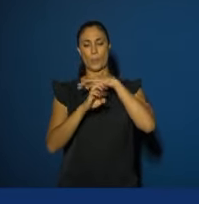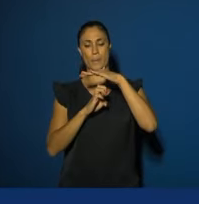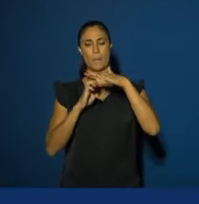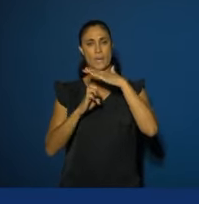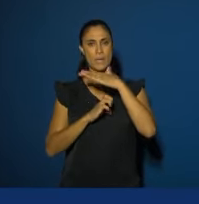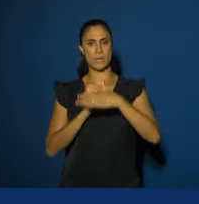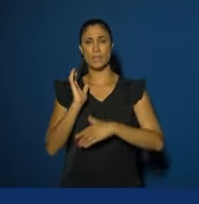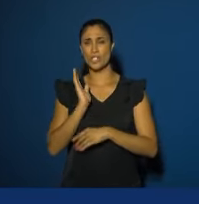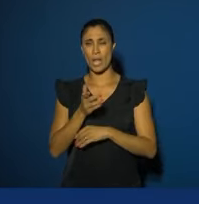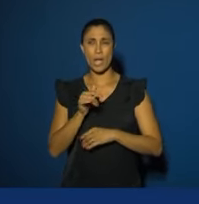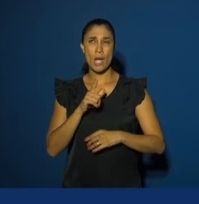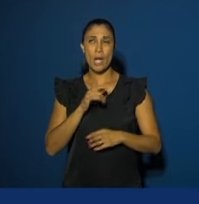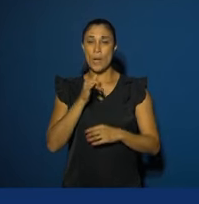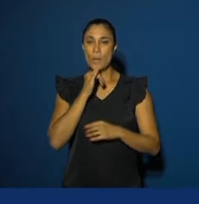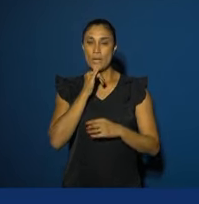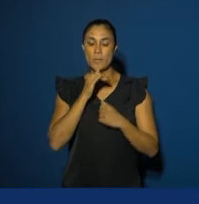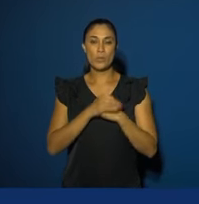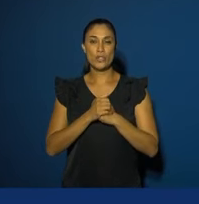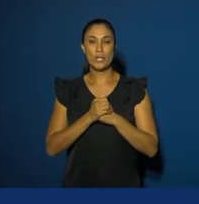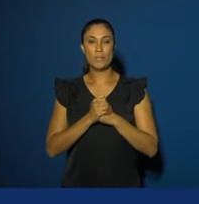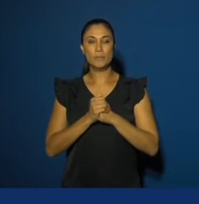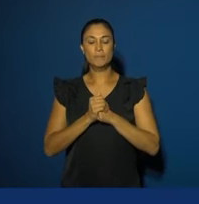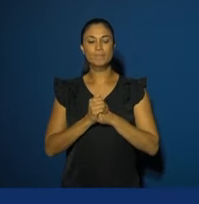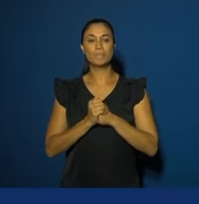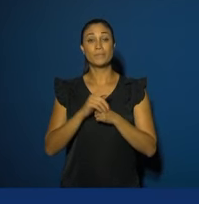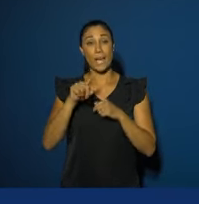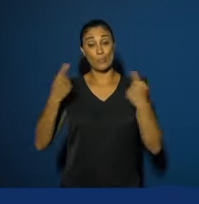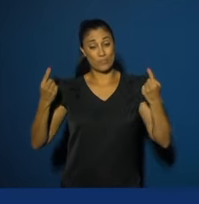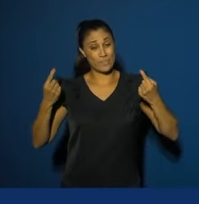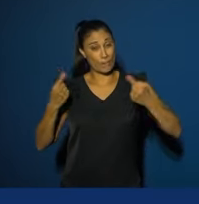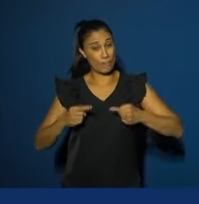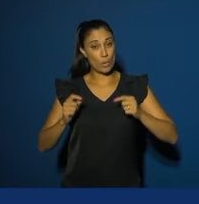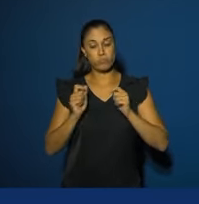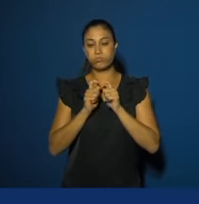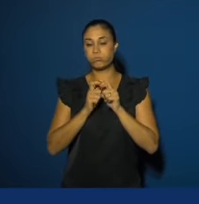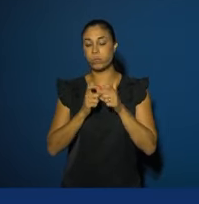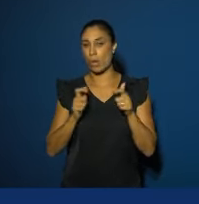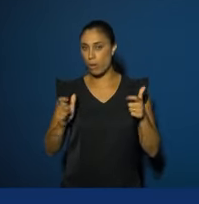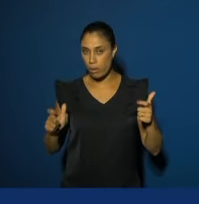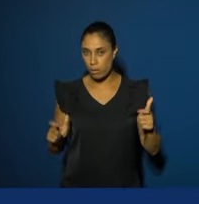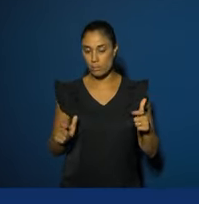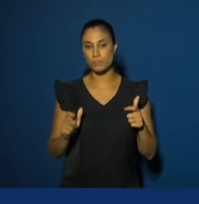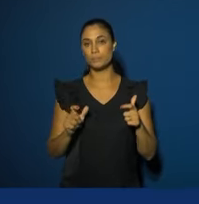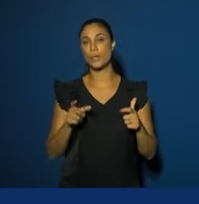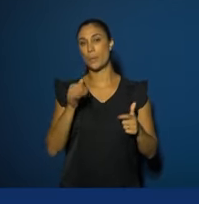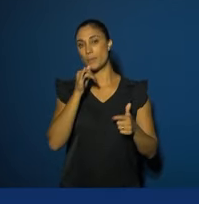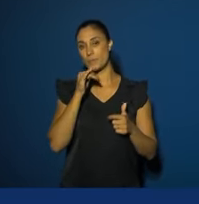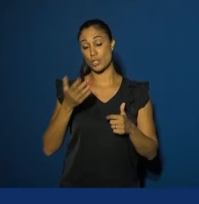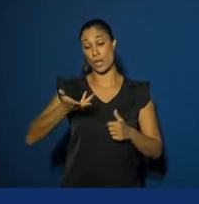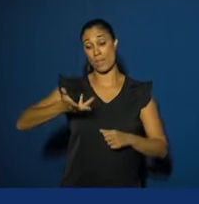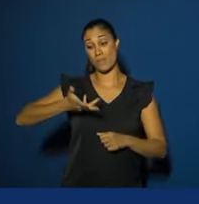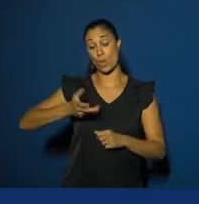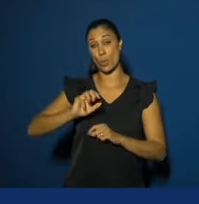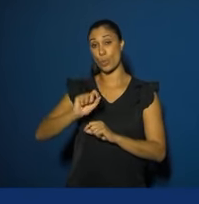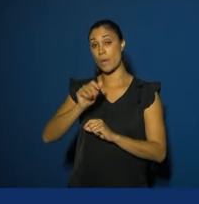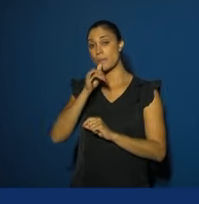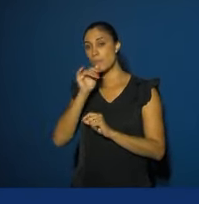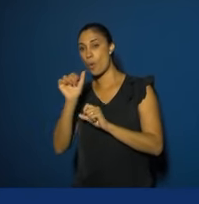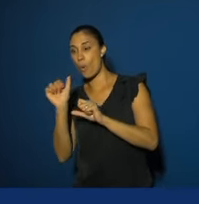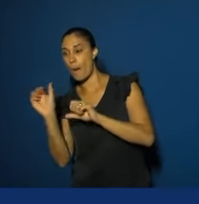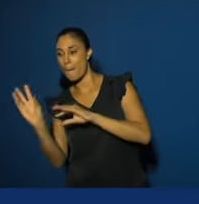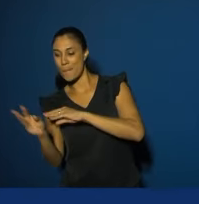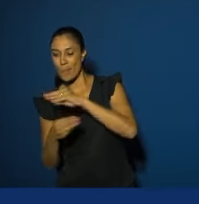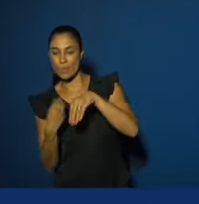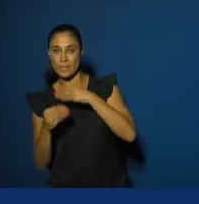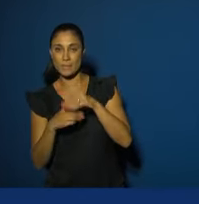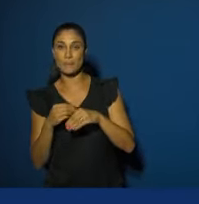grande já de de loyalty né E isso foi um desafio enorme nos últimos 3S anos a gente acelerou muito ano passado com a fusão a gente